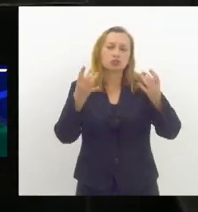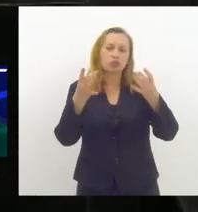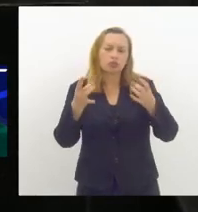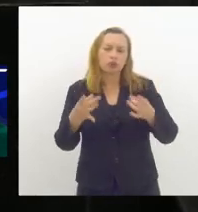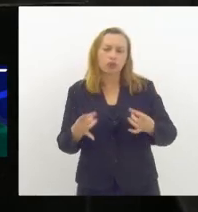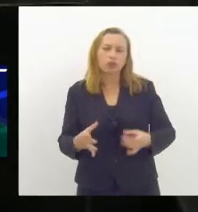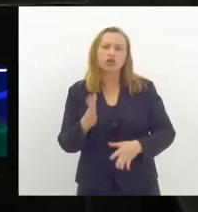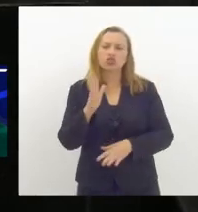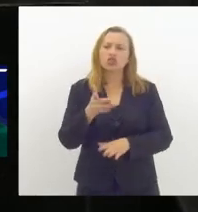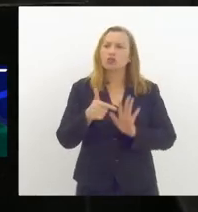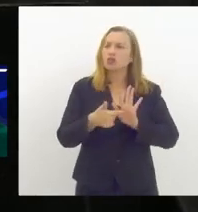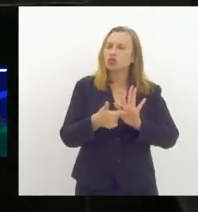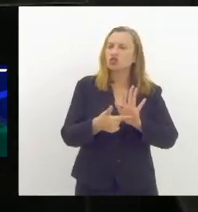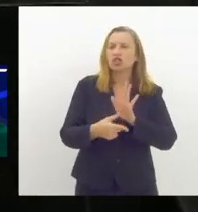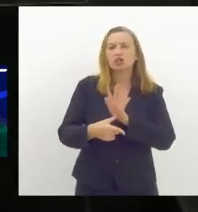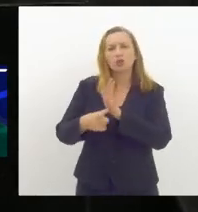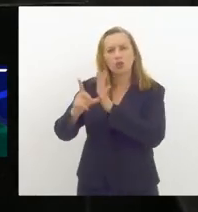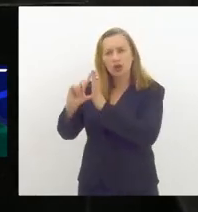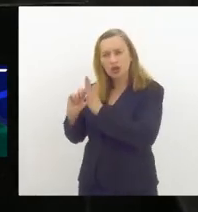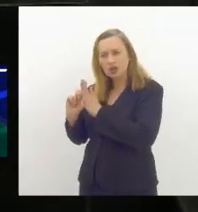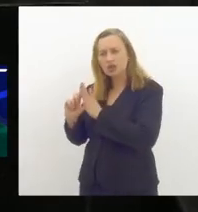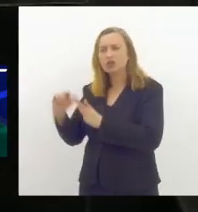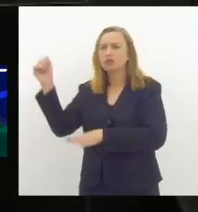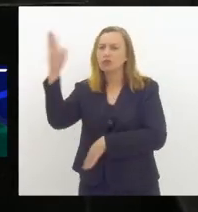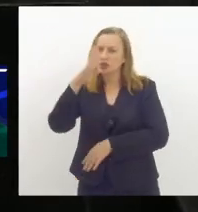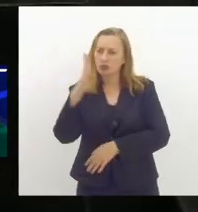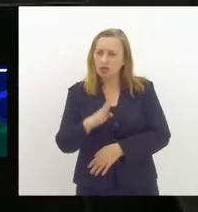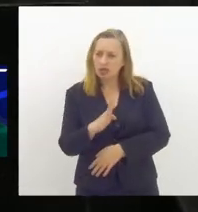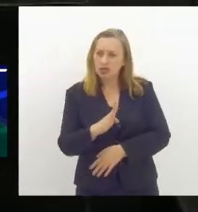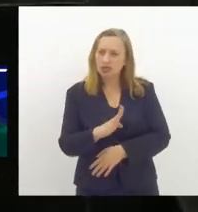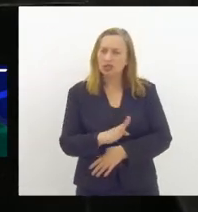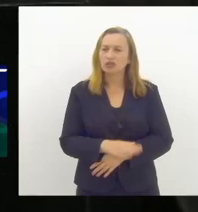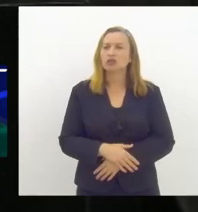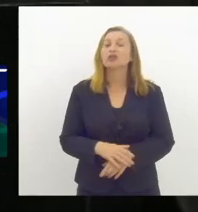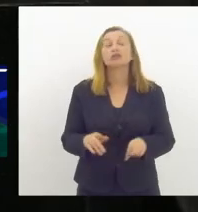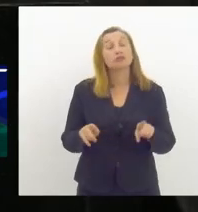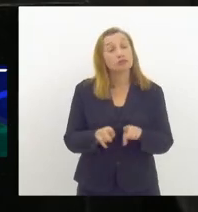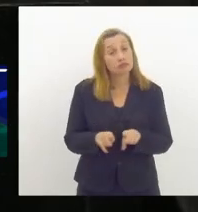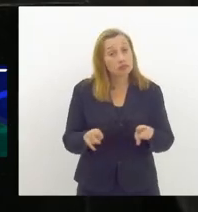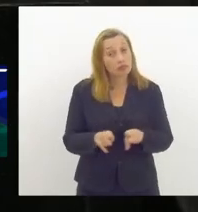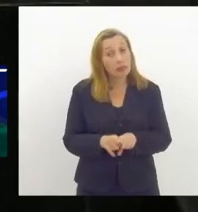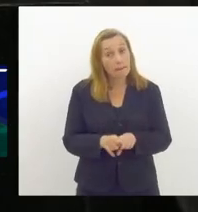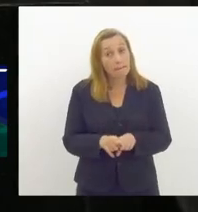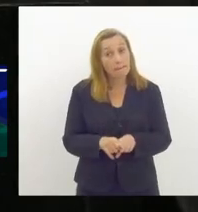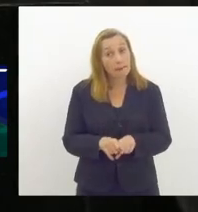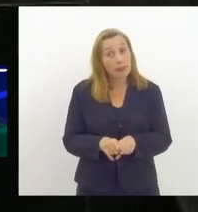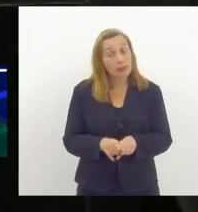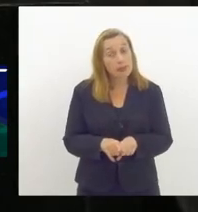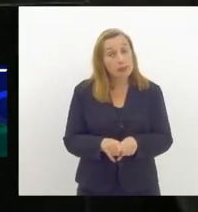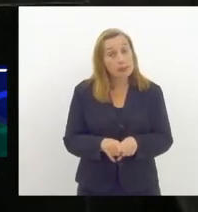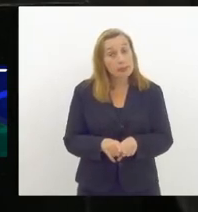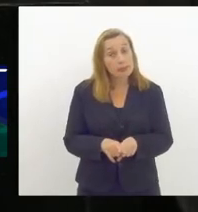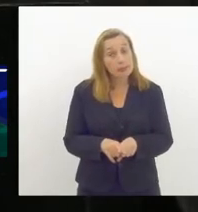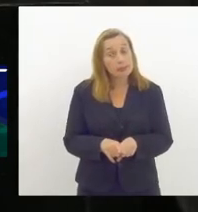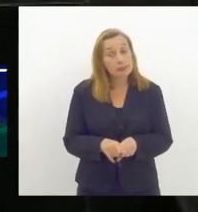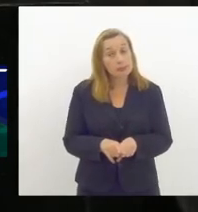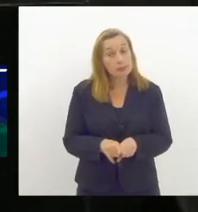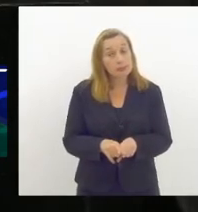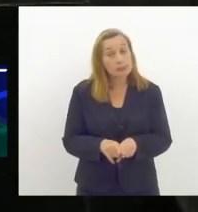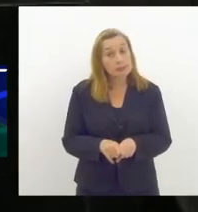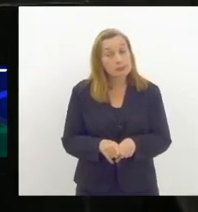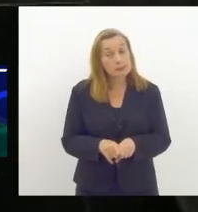já firmados anteriormente pelo Brasil e tá e a está em